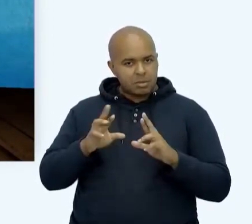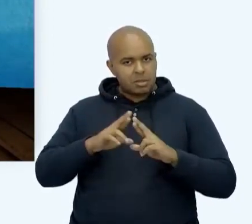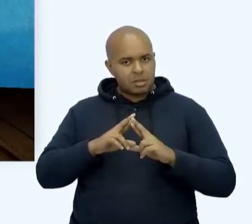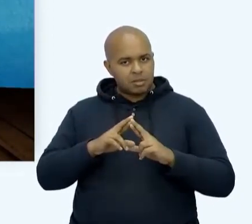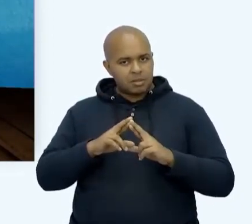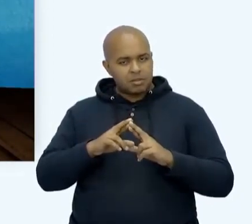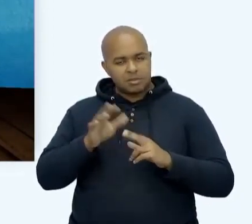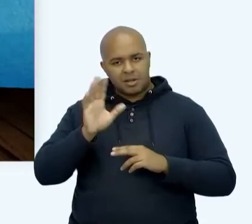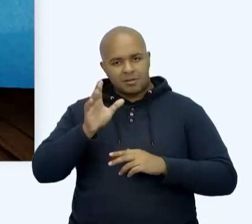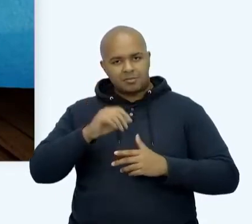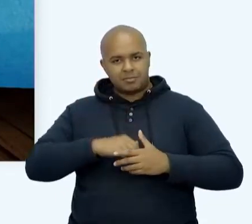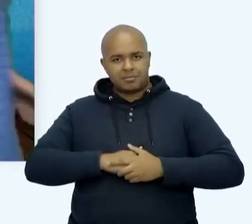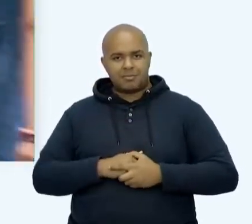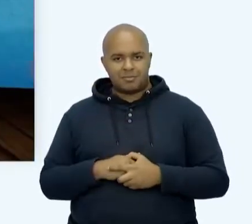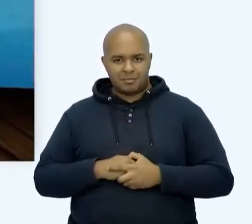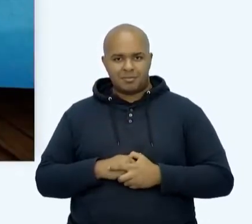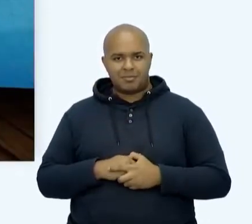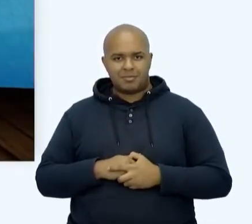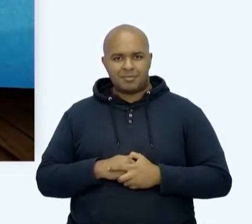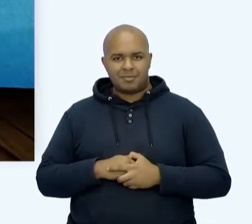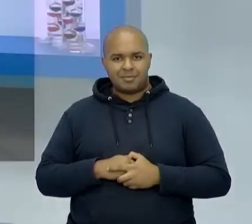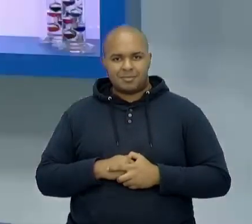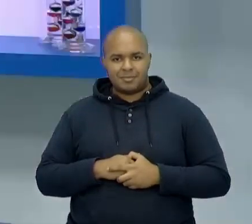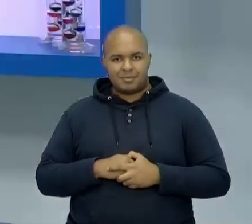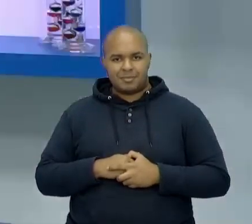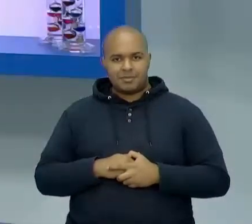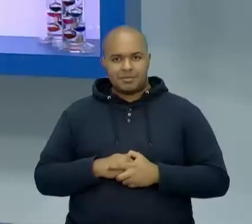reciclar. Tchau, gente!